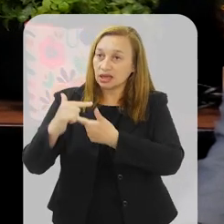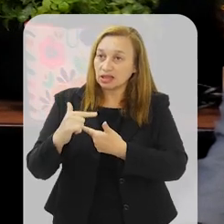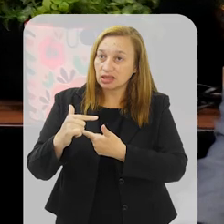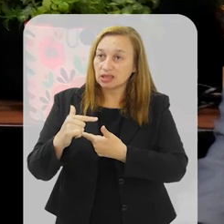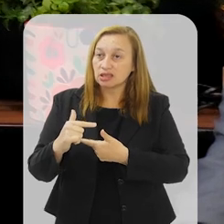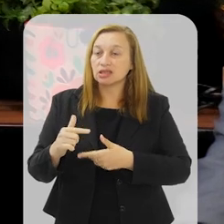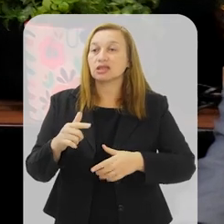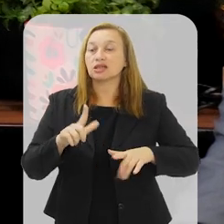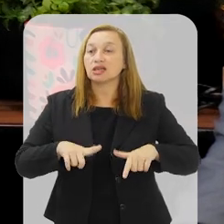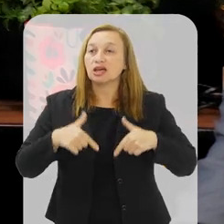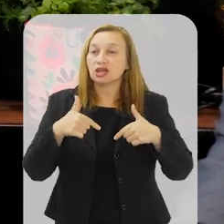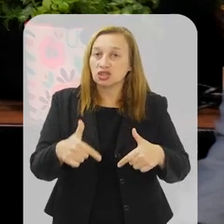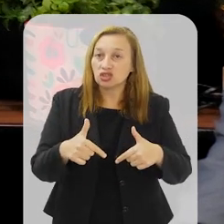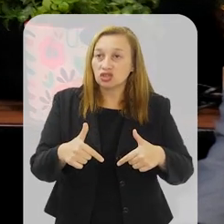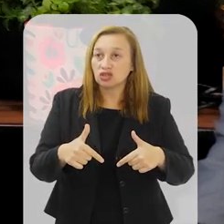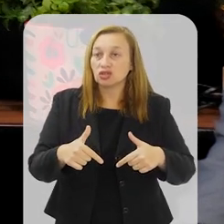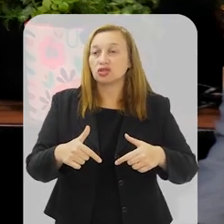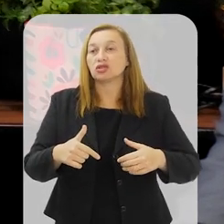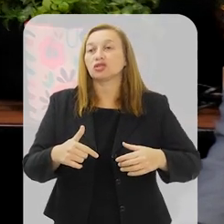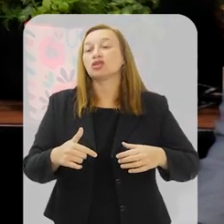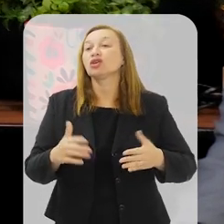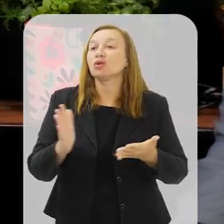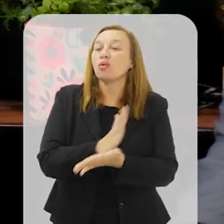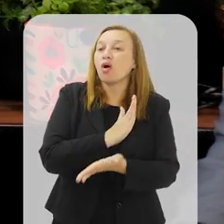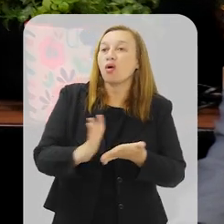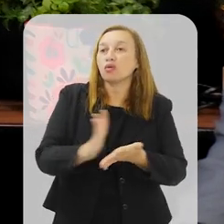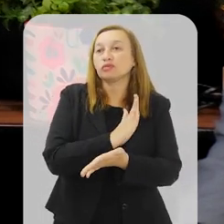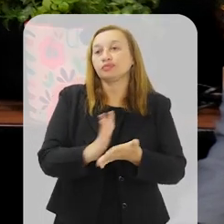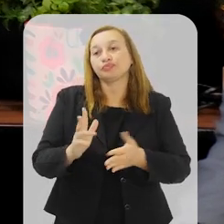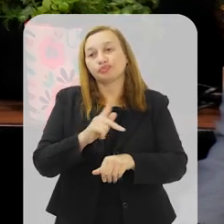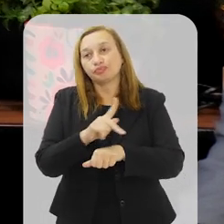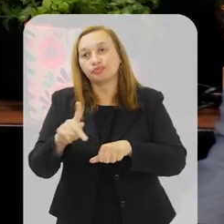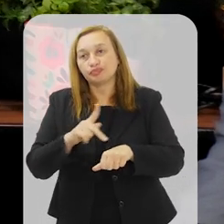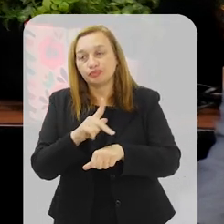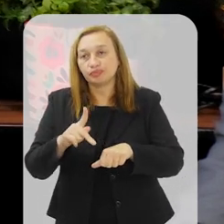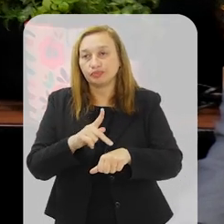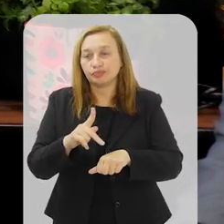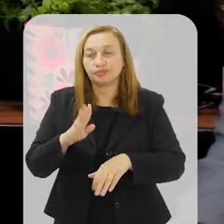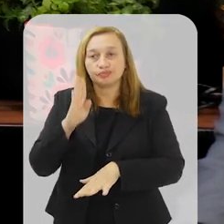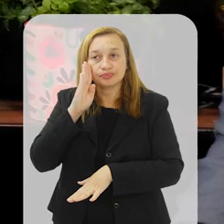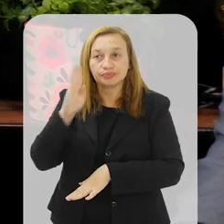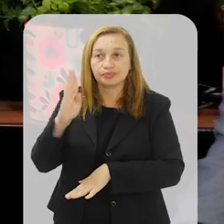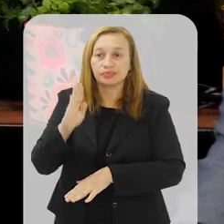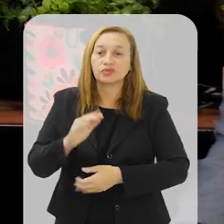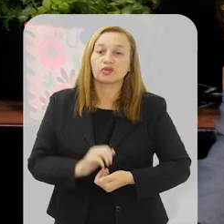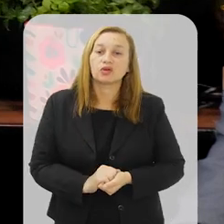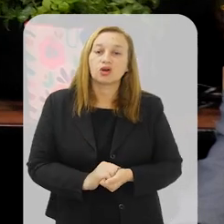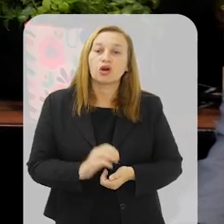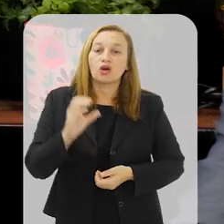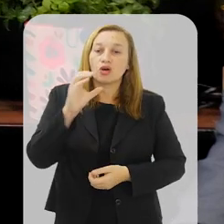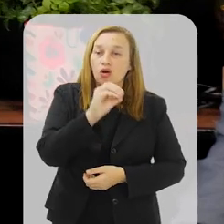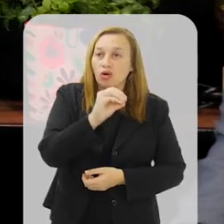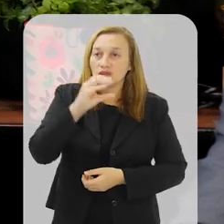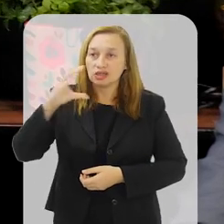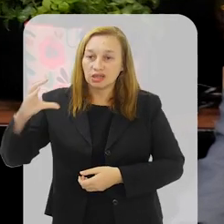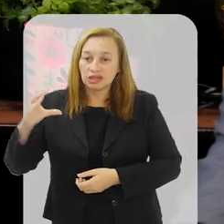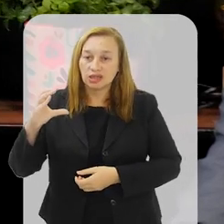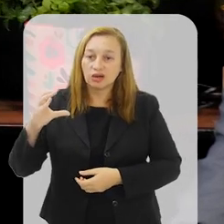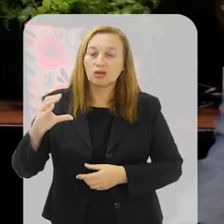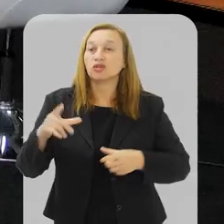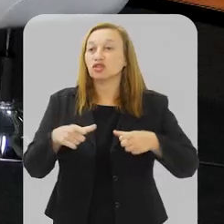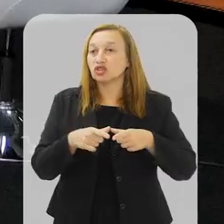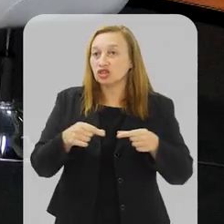de tratados de ações de cooperação com alguns países específicos né alguns países da Europa Ocidental o